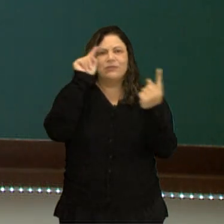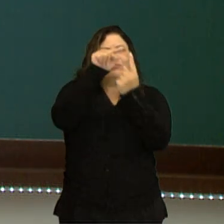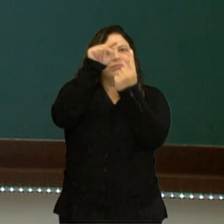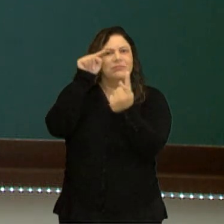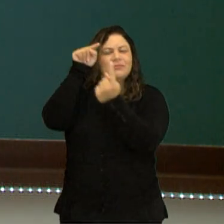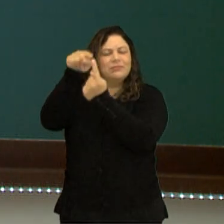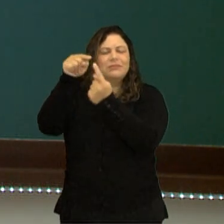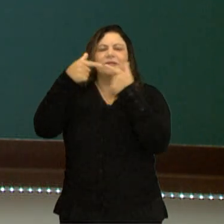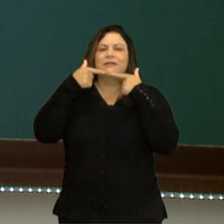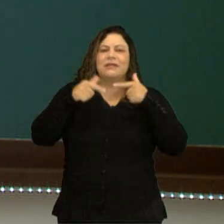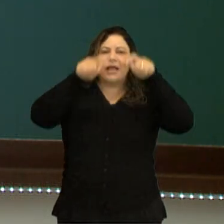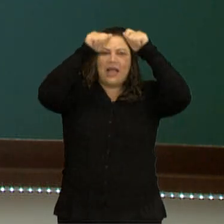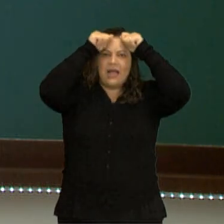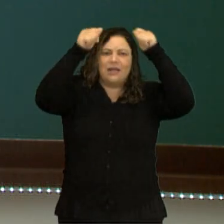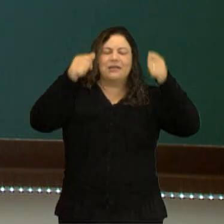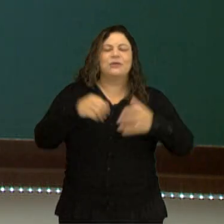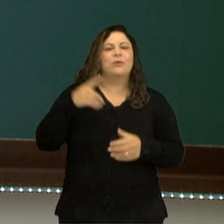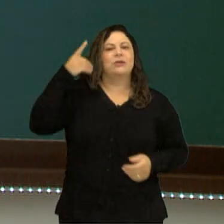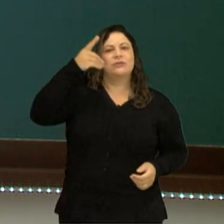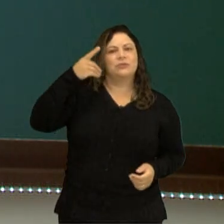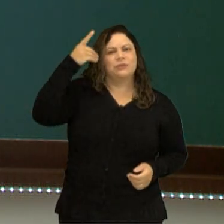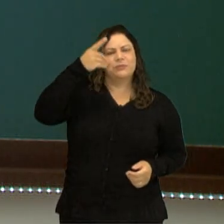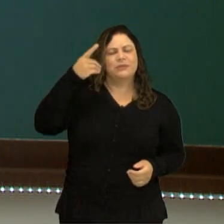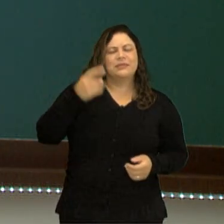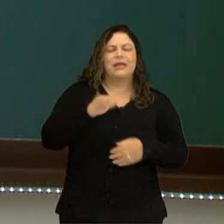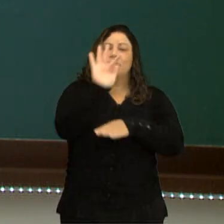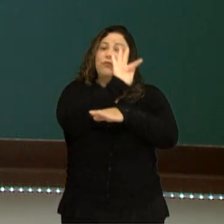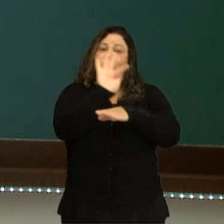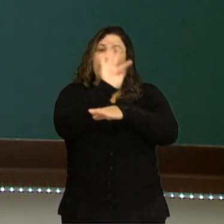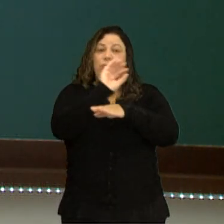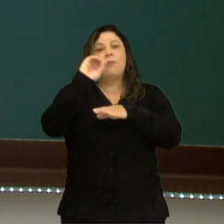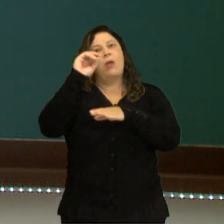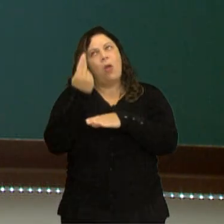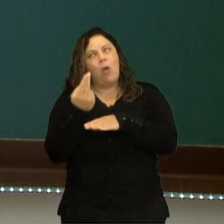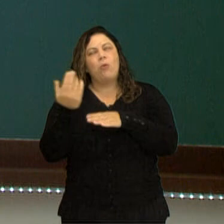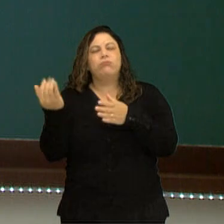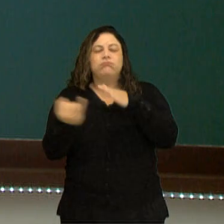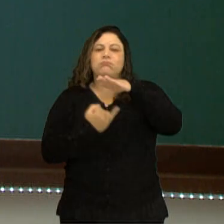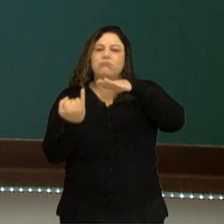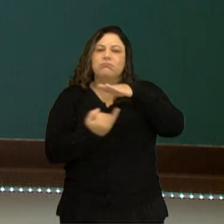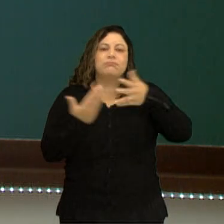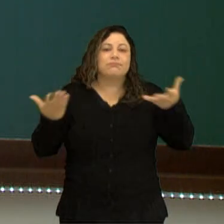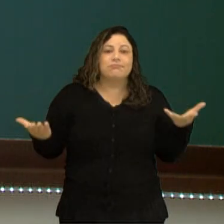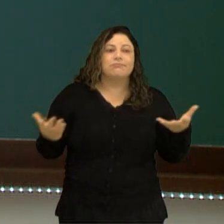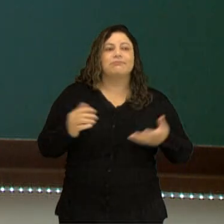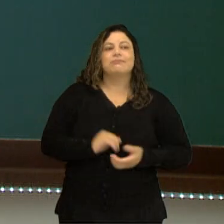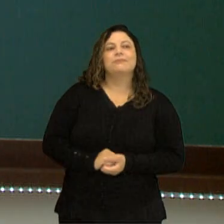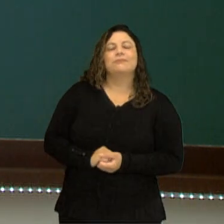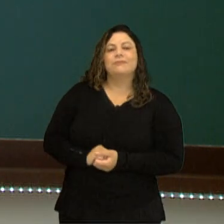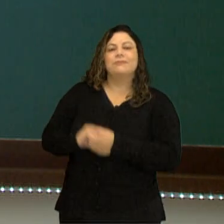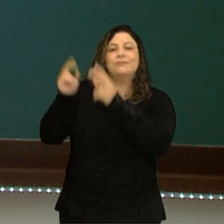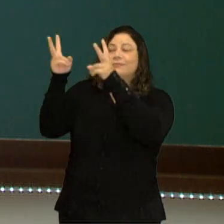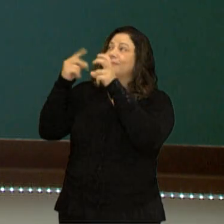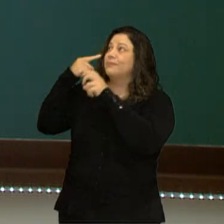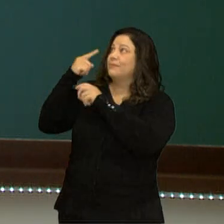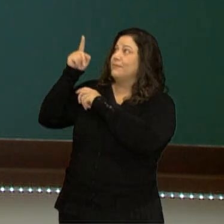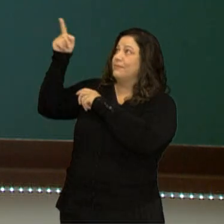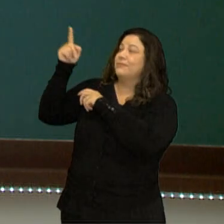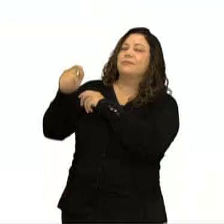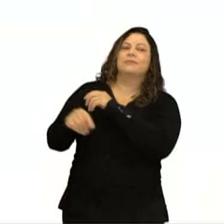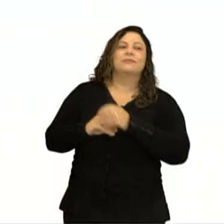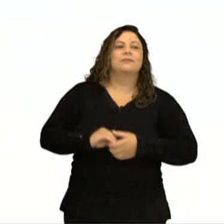identificar a linguagem do deputado, se ela foi formal ou não na sua oratória? Então,